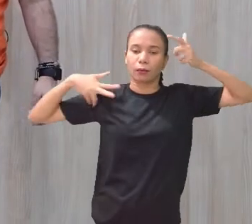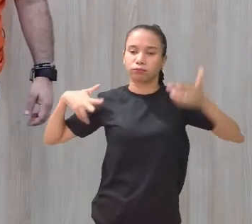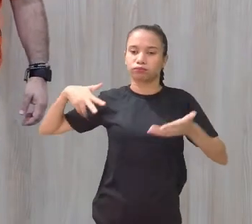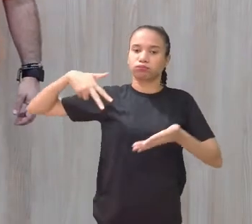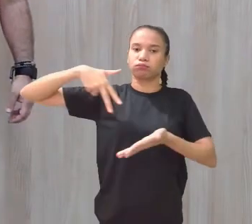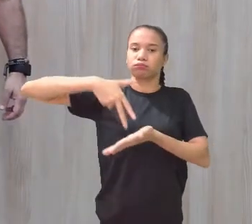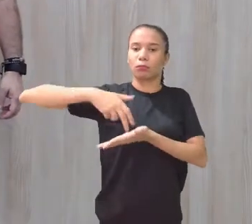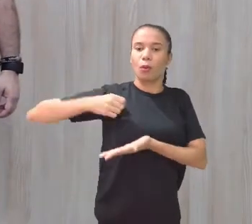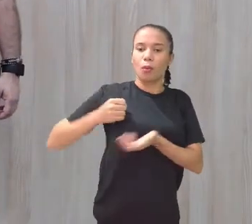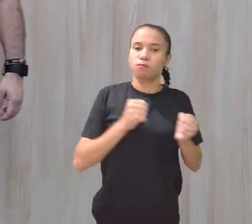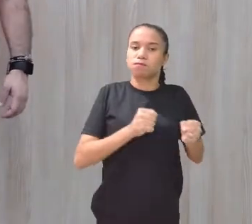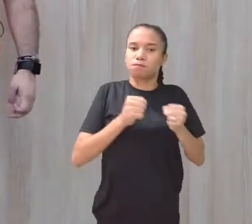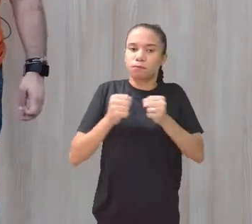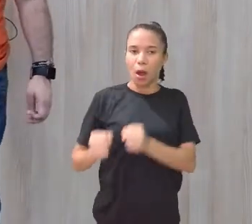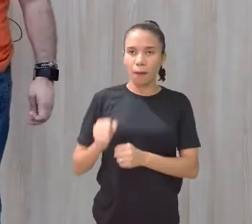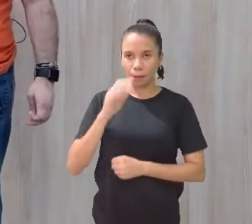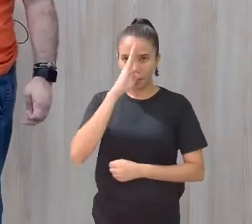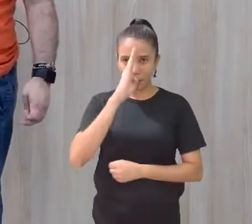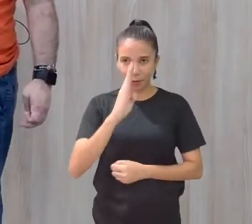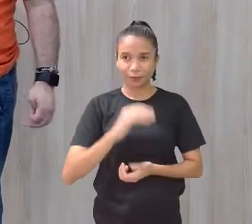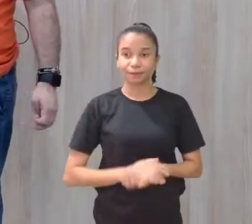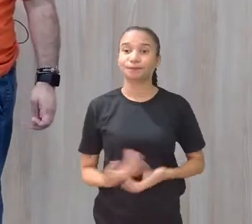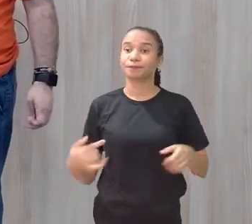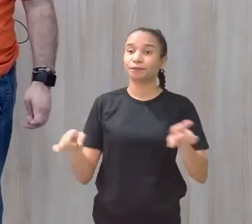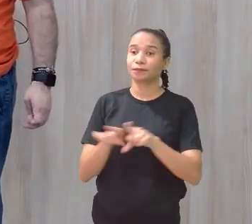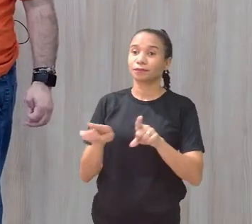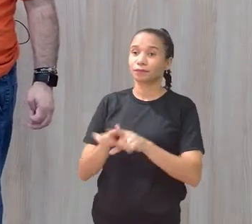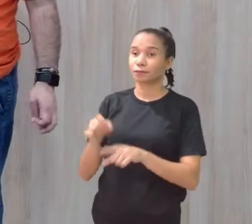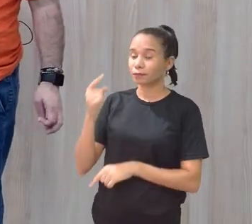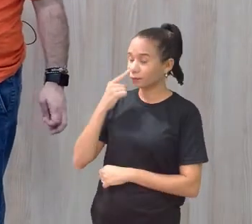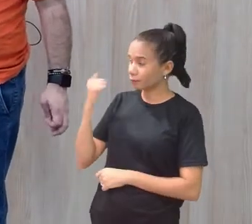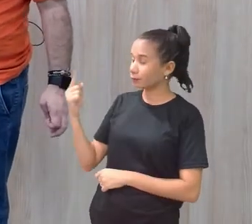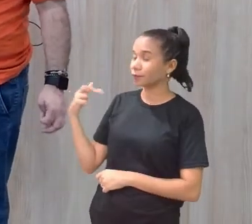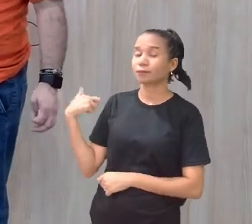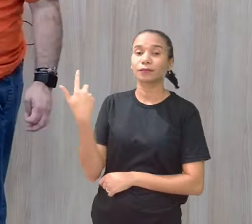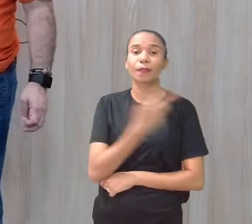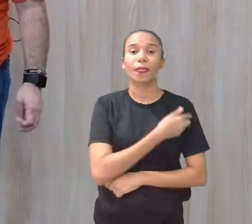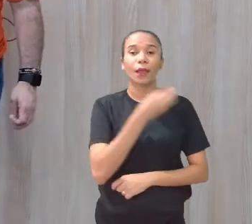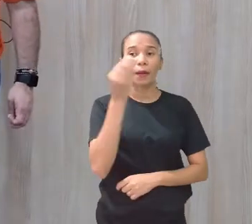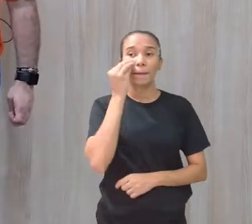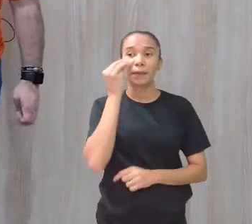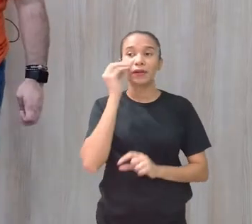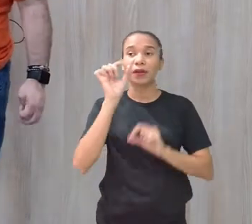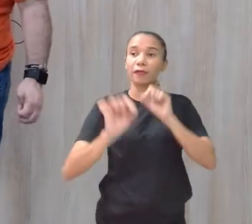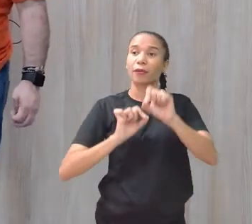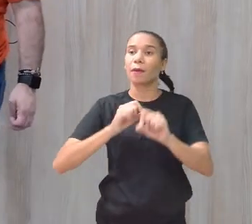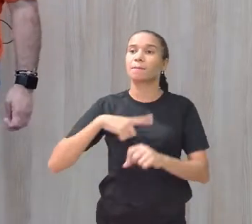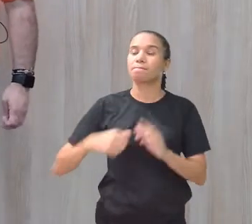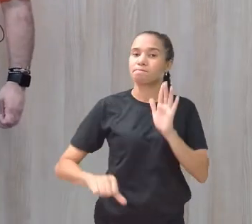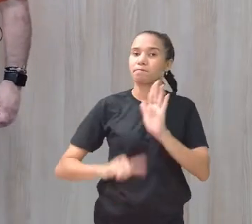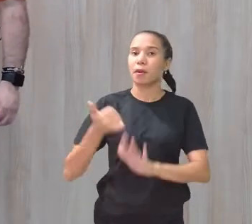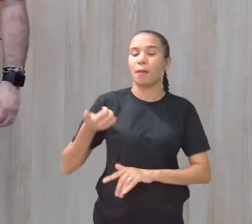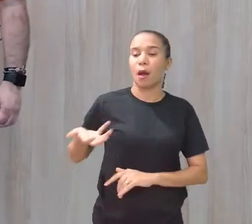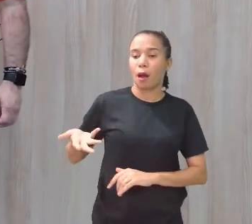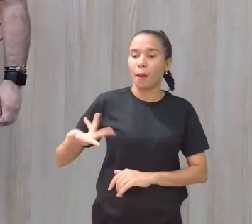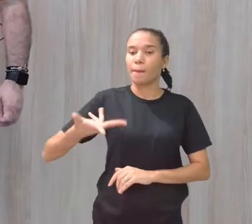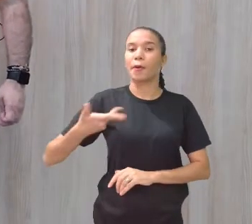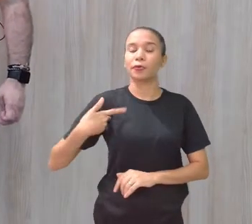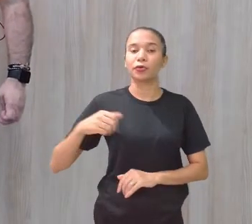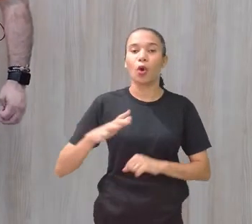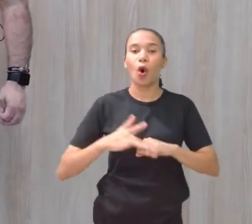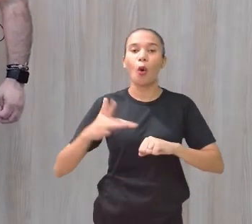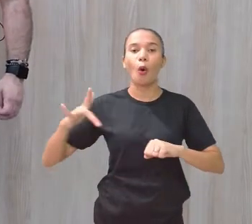autoridade, né, nessa região. Outra coisa que a gente vai observar é que o Império Mali ele foi o maior produtor de ouro da